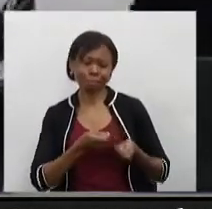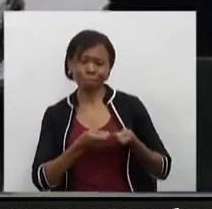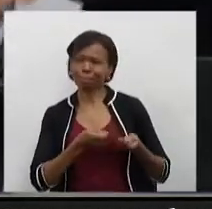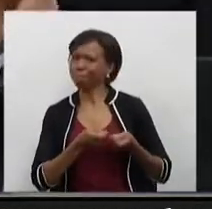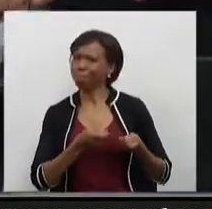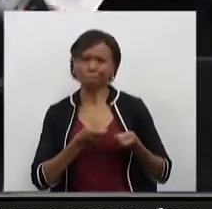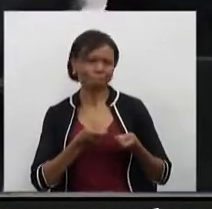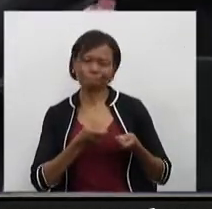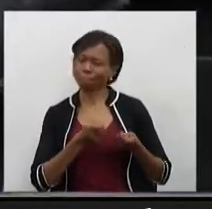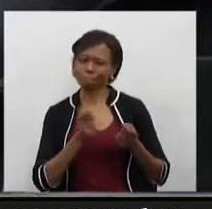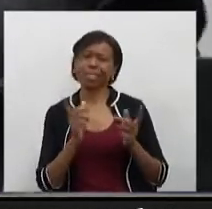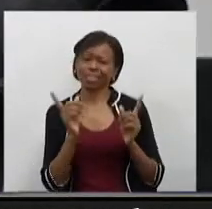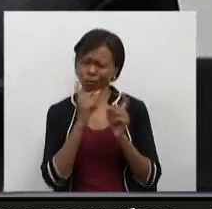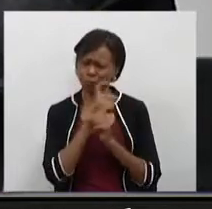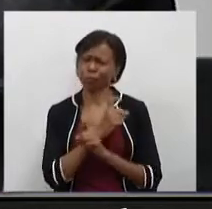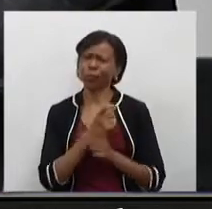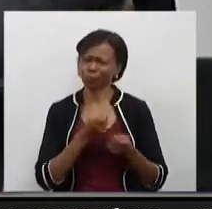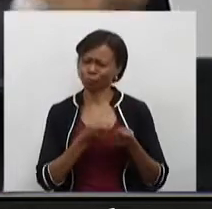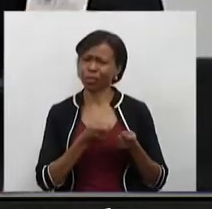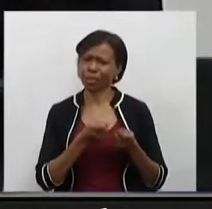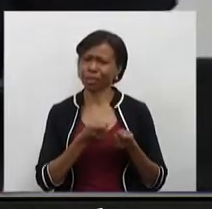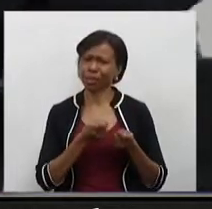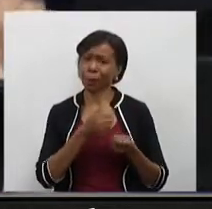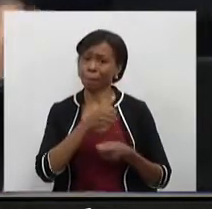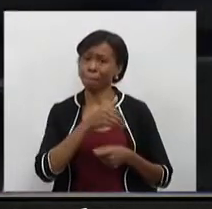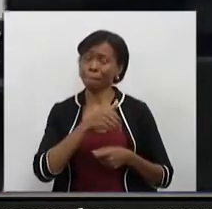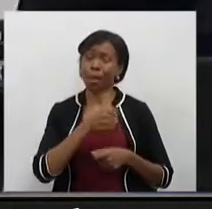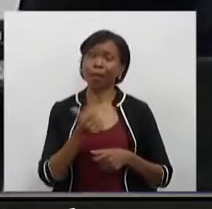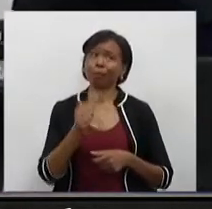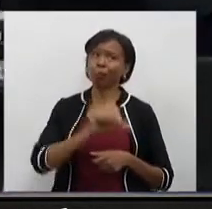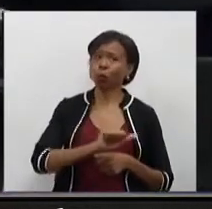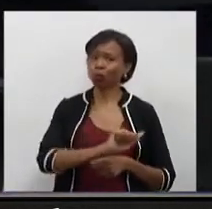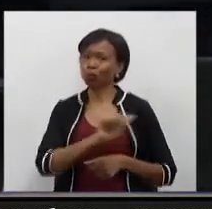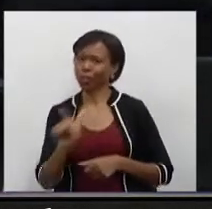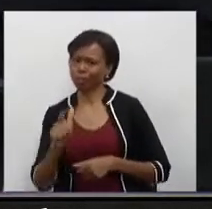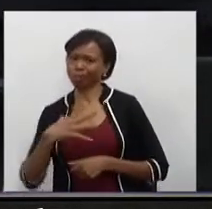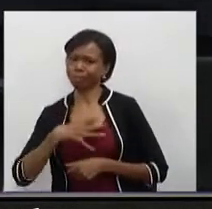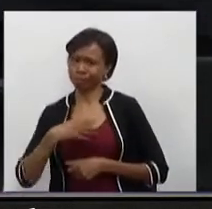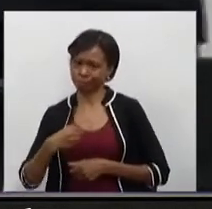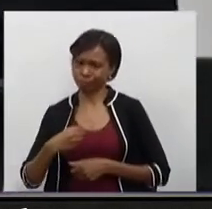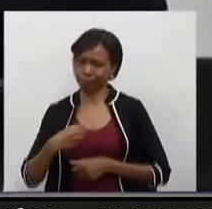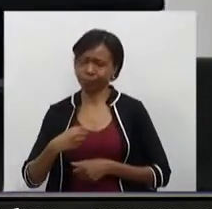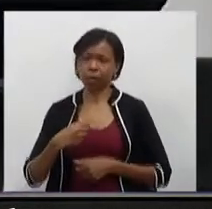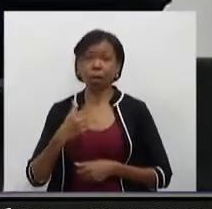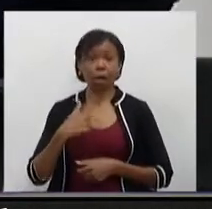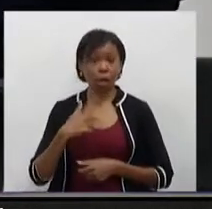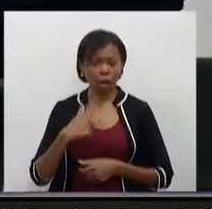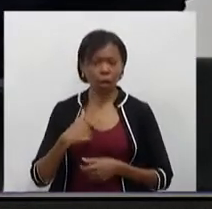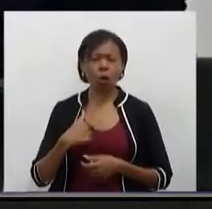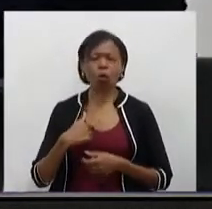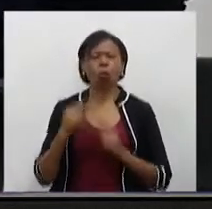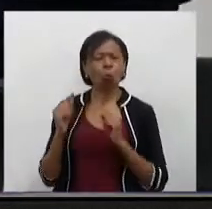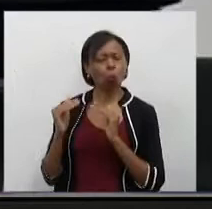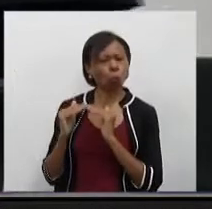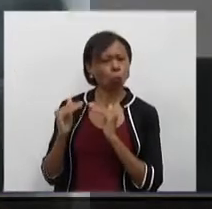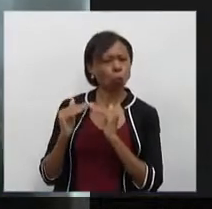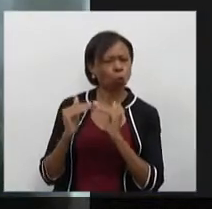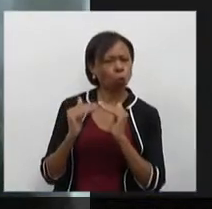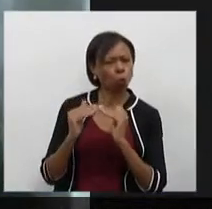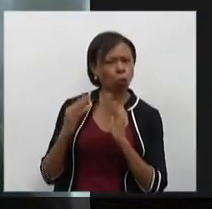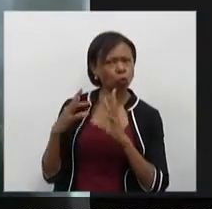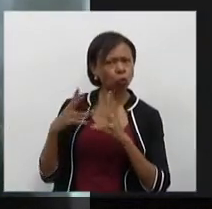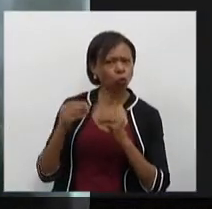dependente do que a minha filha que está aqui ao lado. E eu corroboro com todas as falas, e a